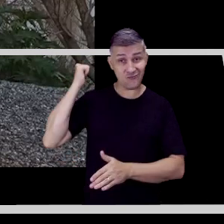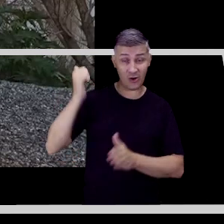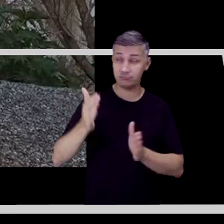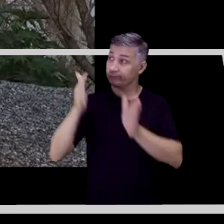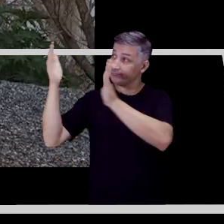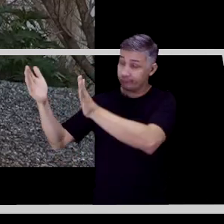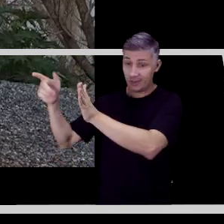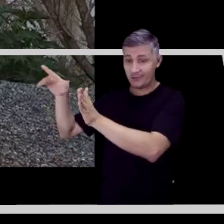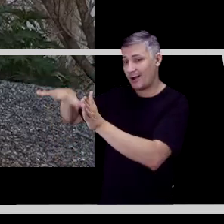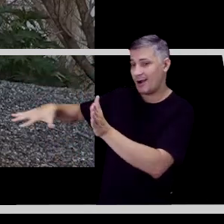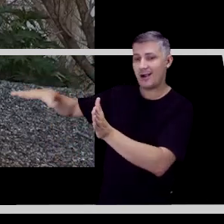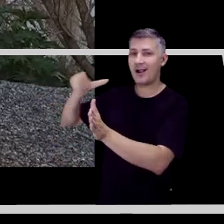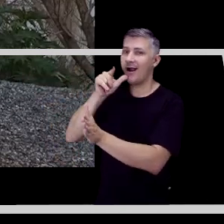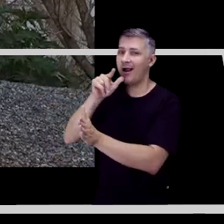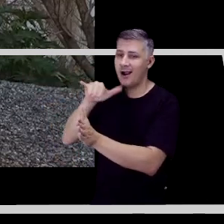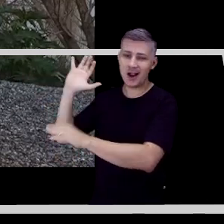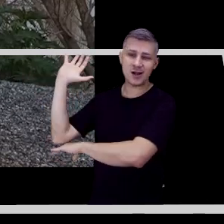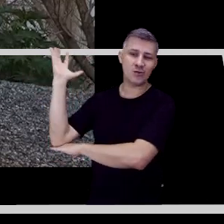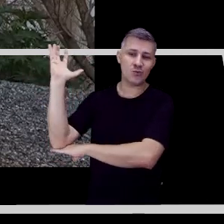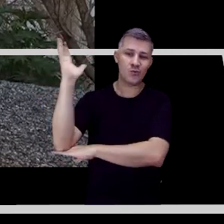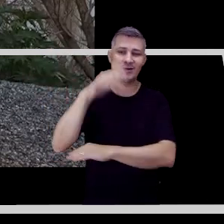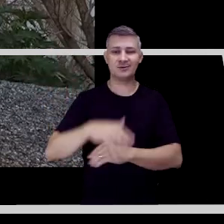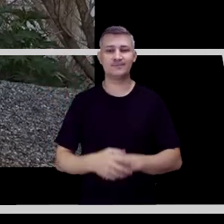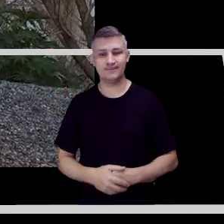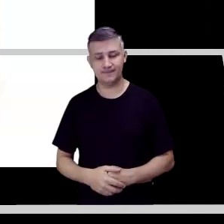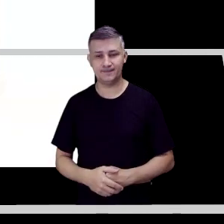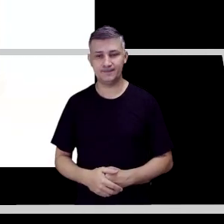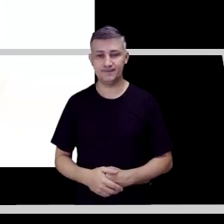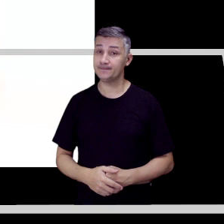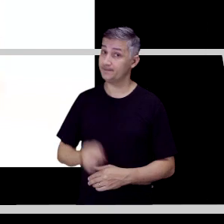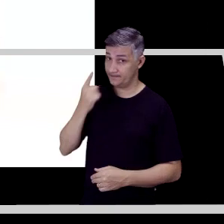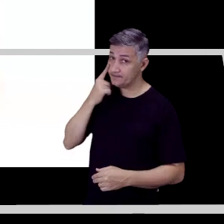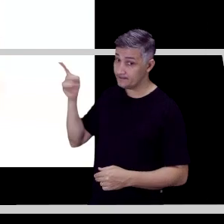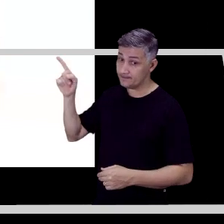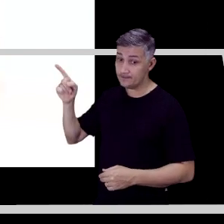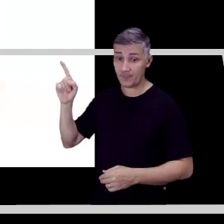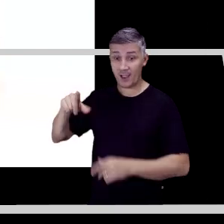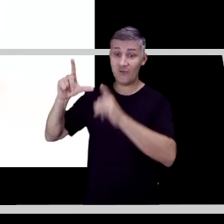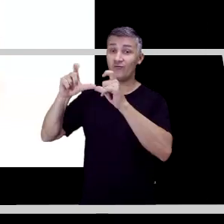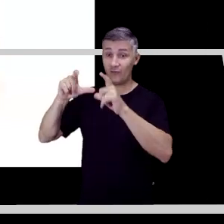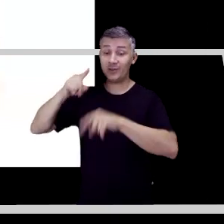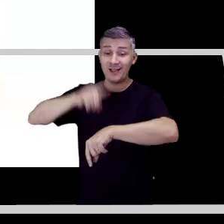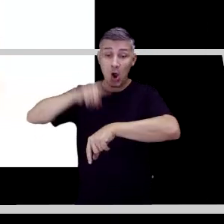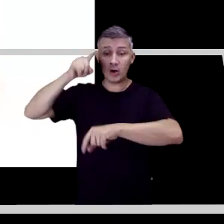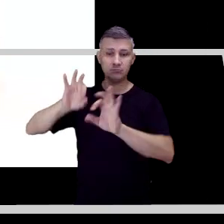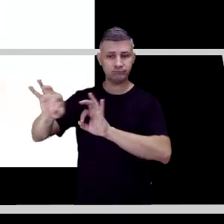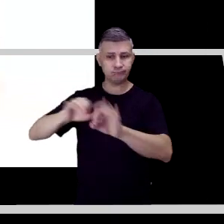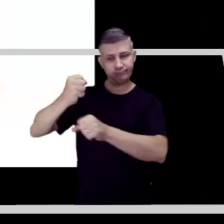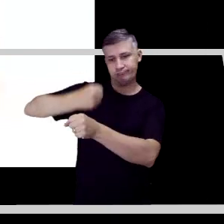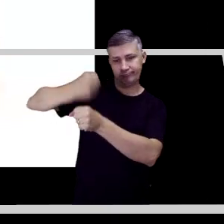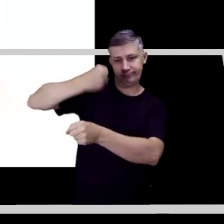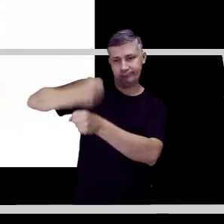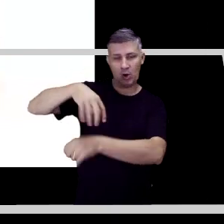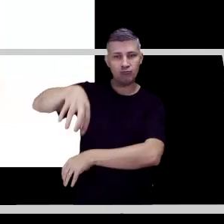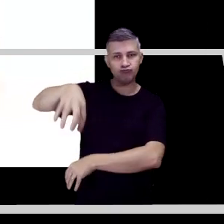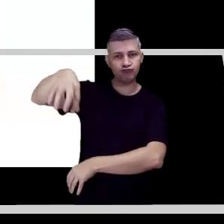está relacionada a esse lago e essa natureza, não? Aqui algumas fotos da montagem, então